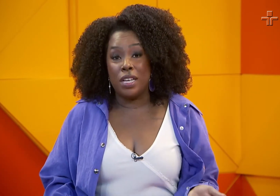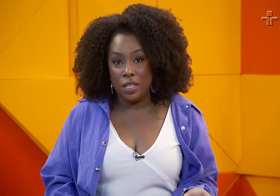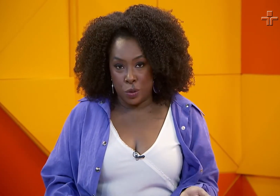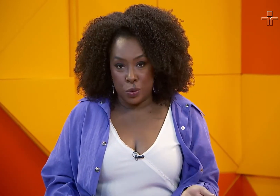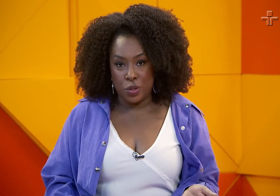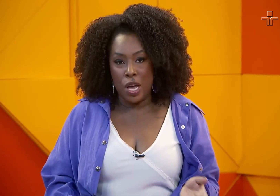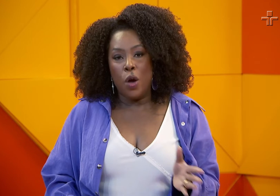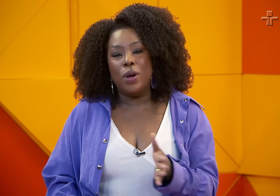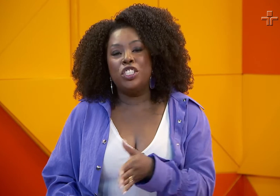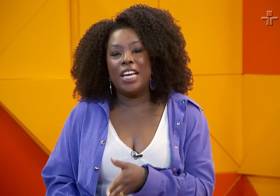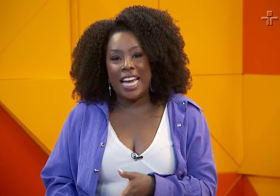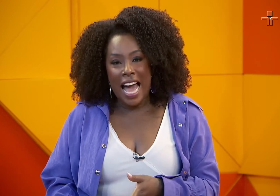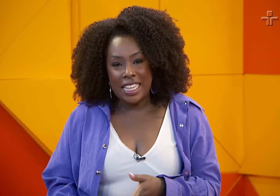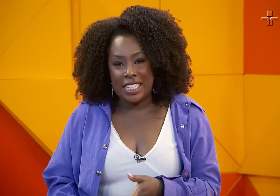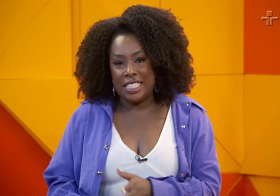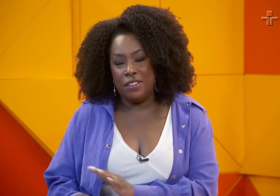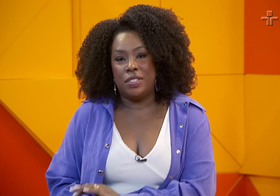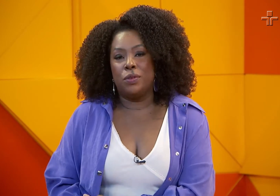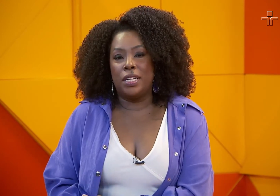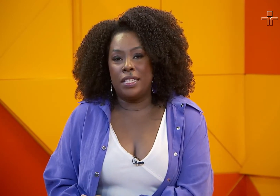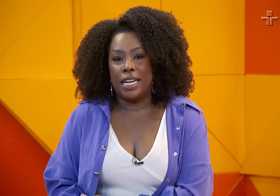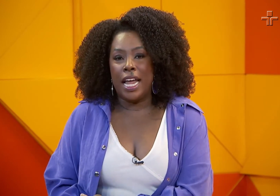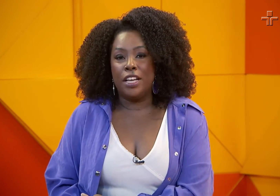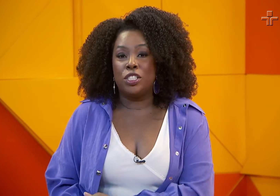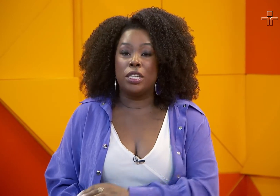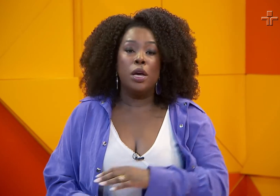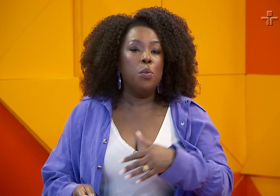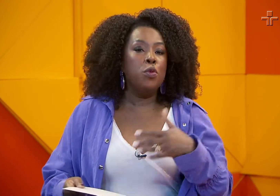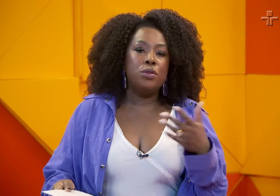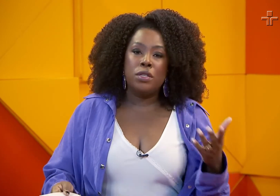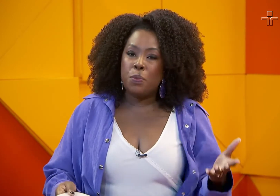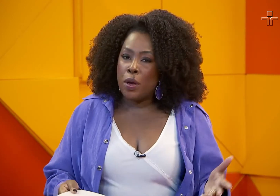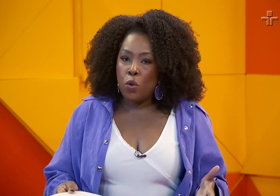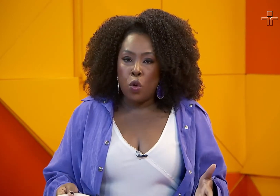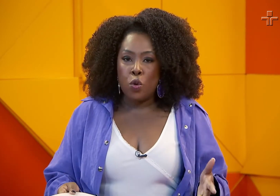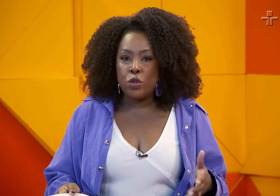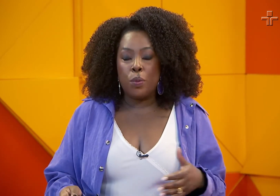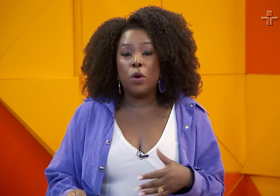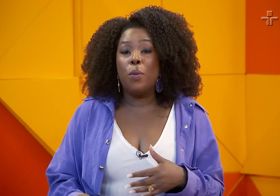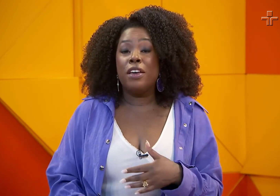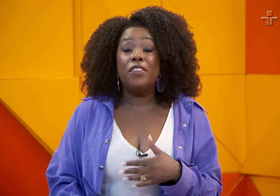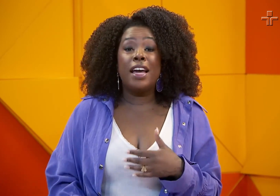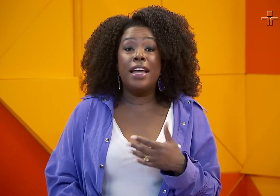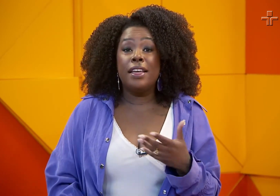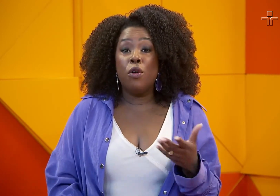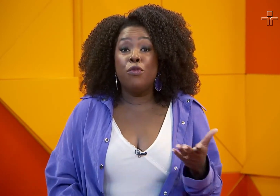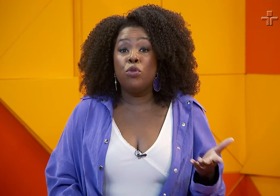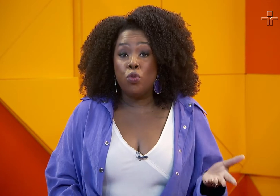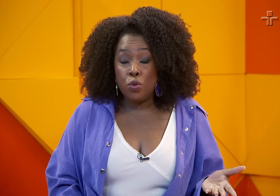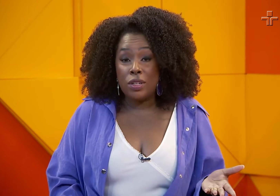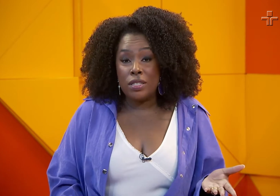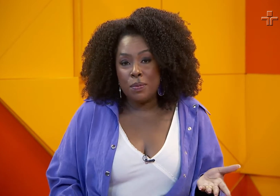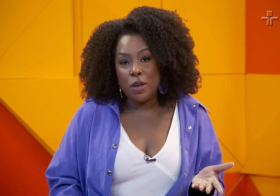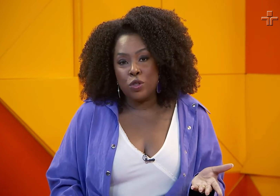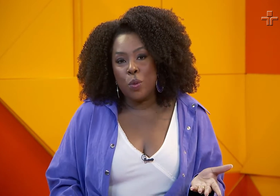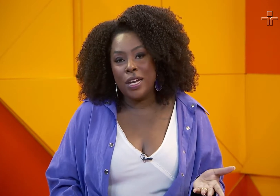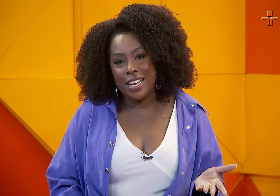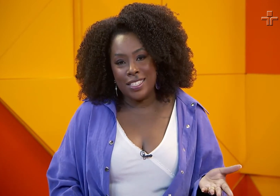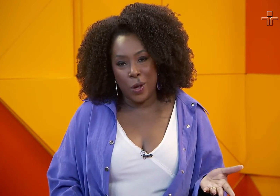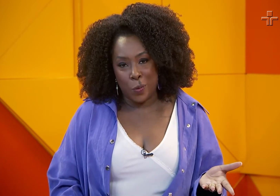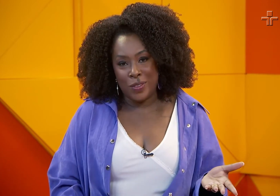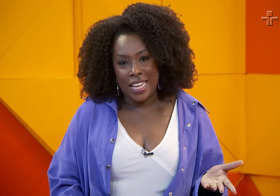completando 100 anos. Com a chegada da televisão e da internet, muito se especulou sobre como é que ficaria o futuro desse meio